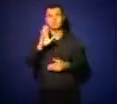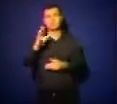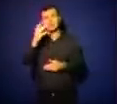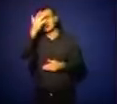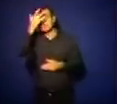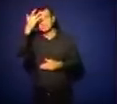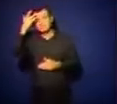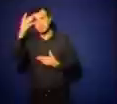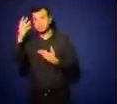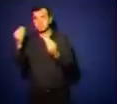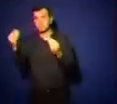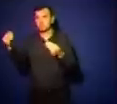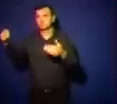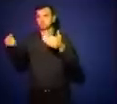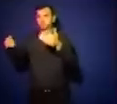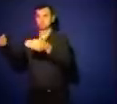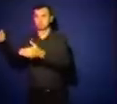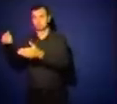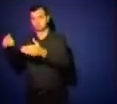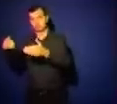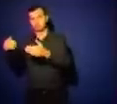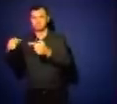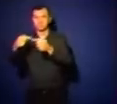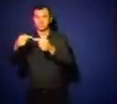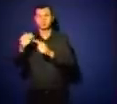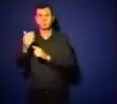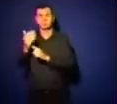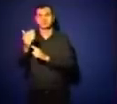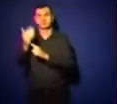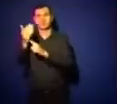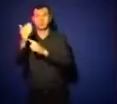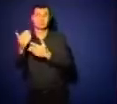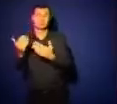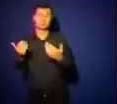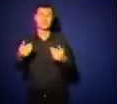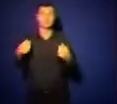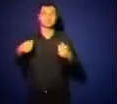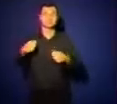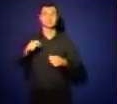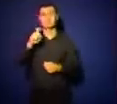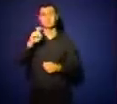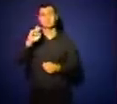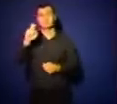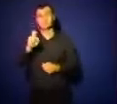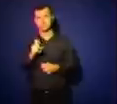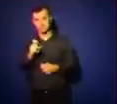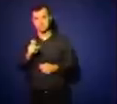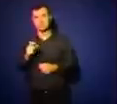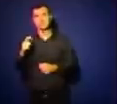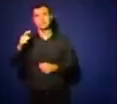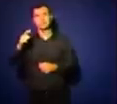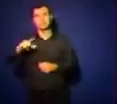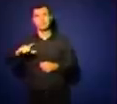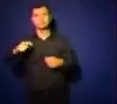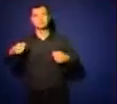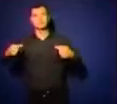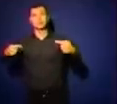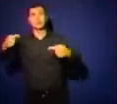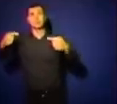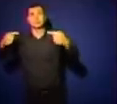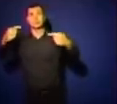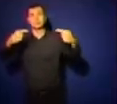Então acho que a tecnologia faz um pouco isso mas então a ideia eu precisava o pics mas depois eu precisava de fazer com que o pique gerasse competição e portabilidade